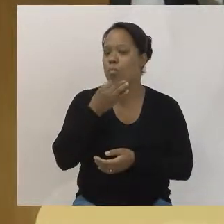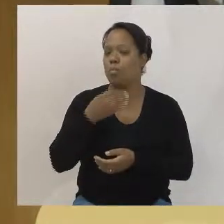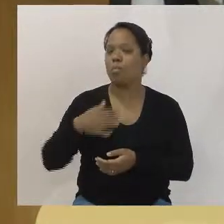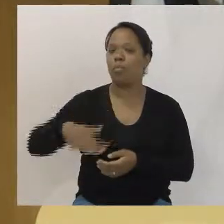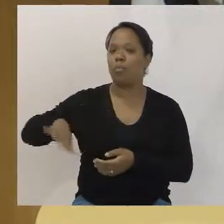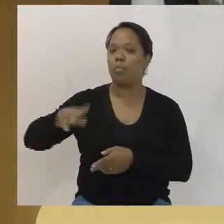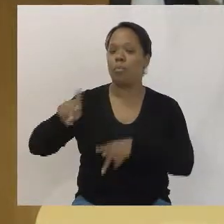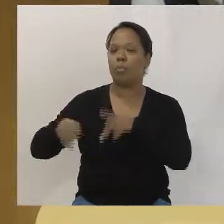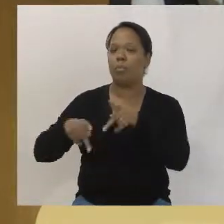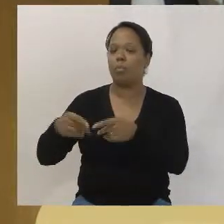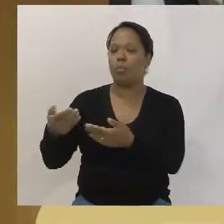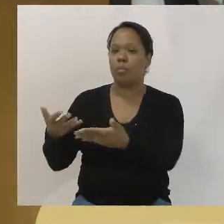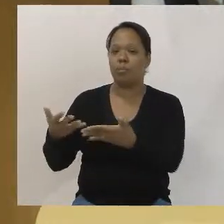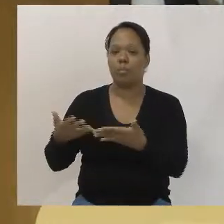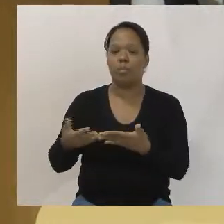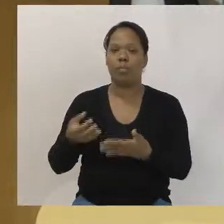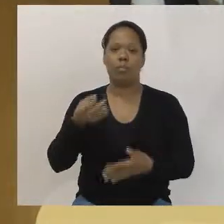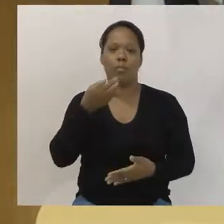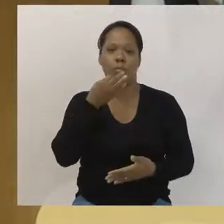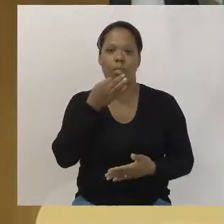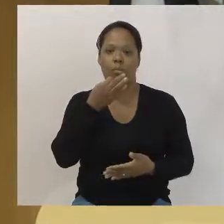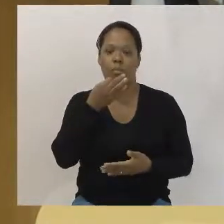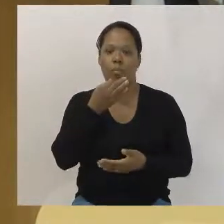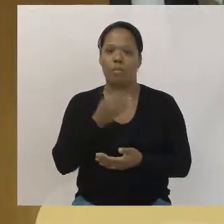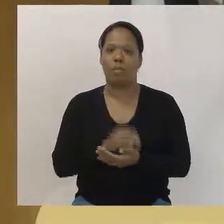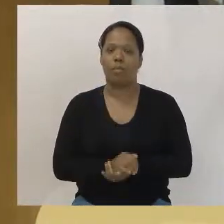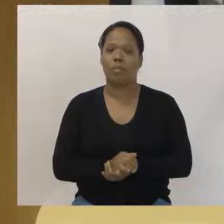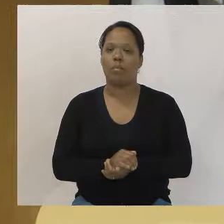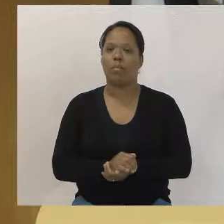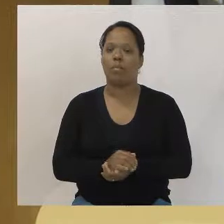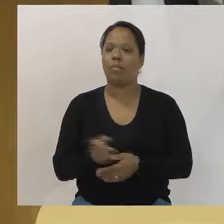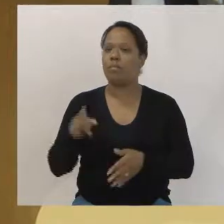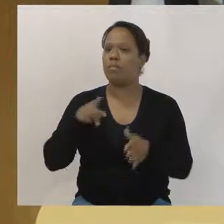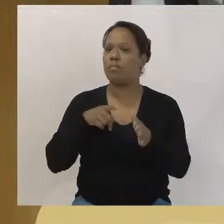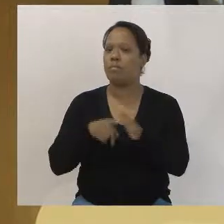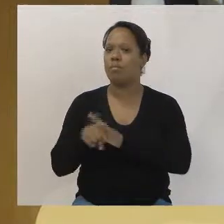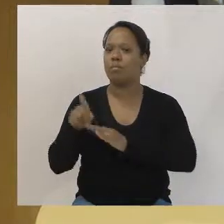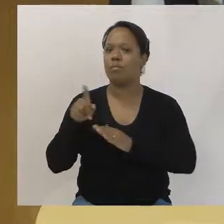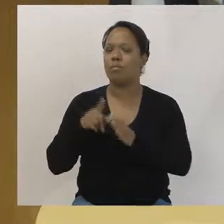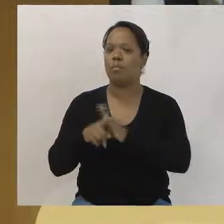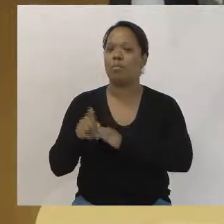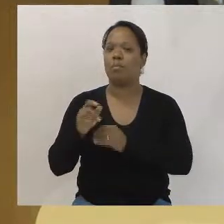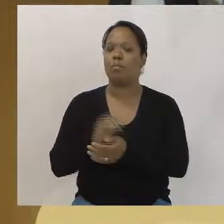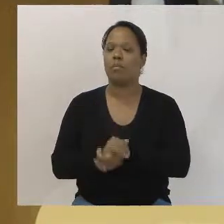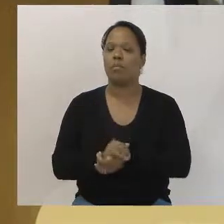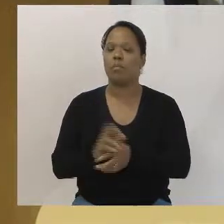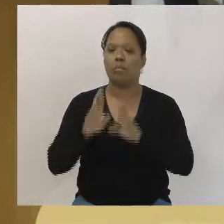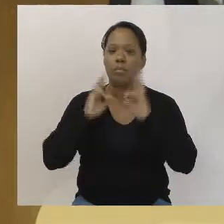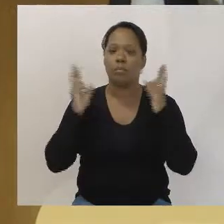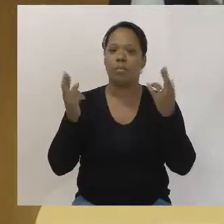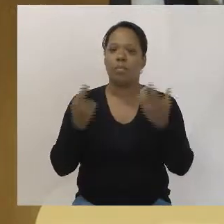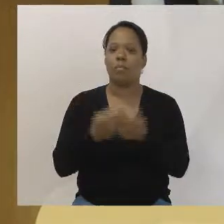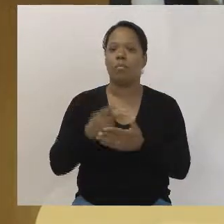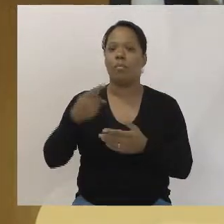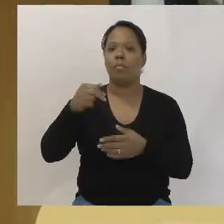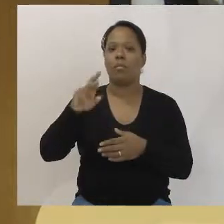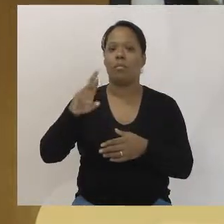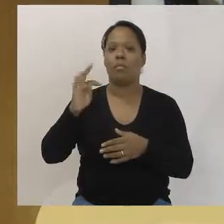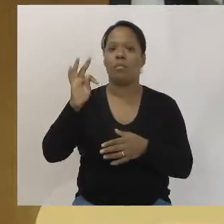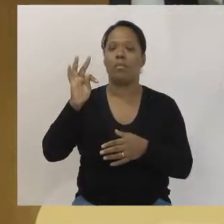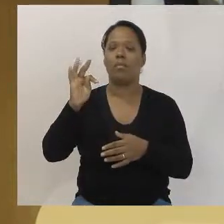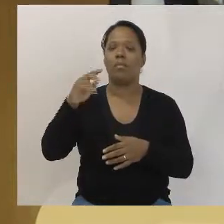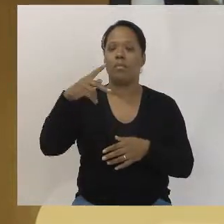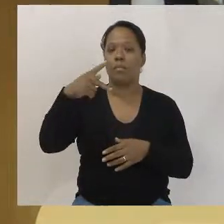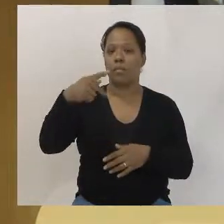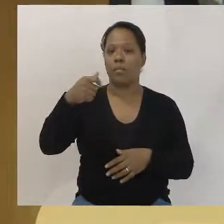população durante as consultas públicas do programa participa já caí realizadas em todas as